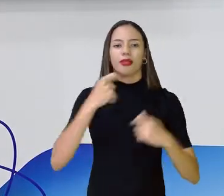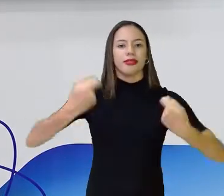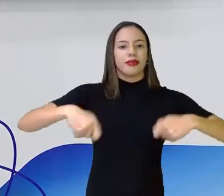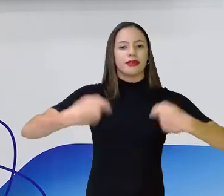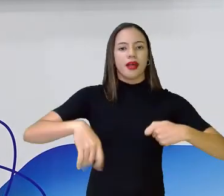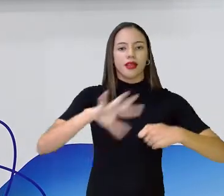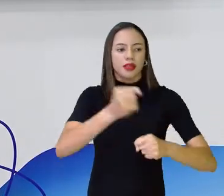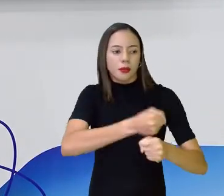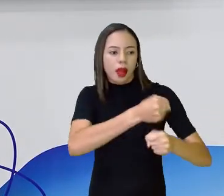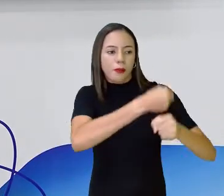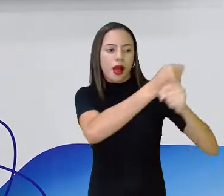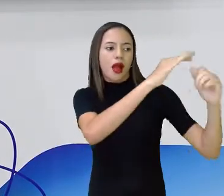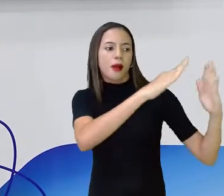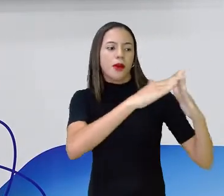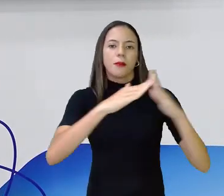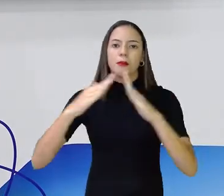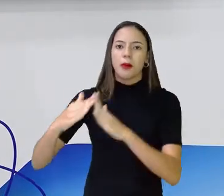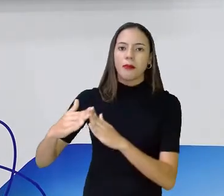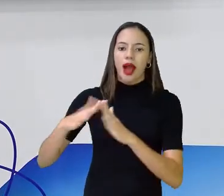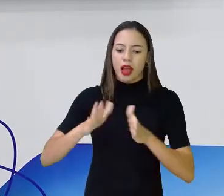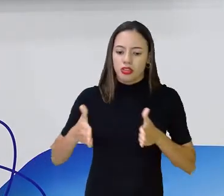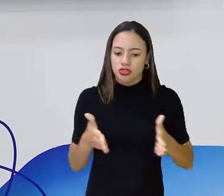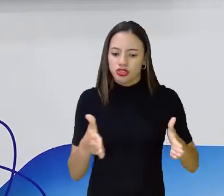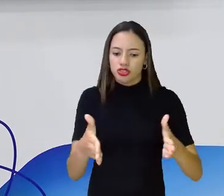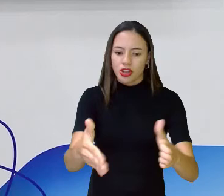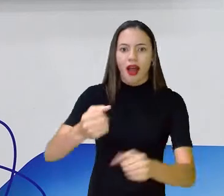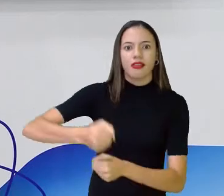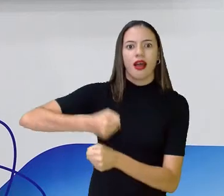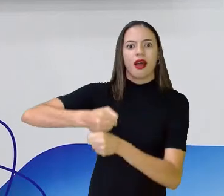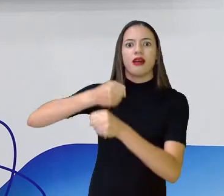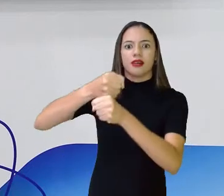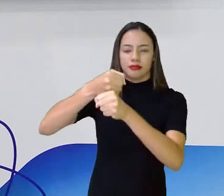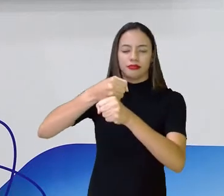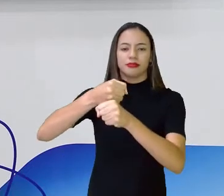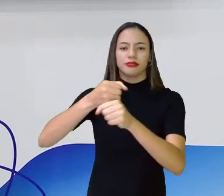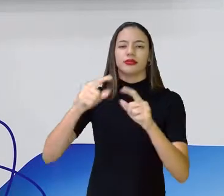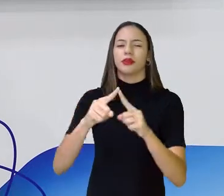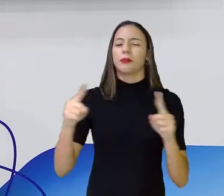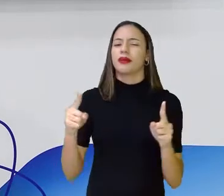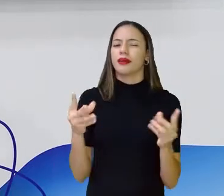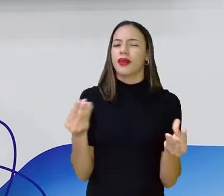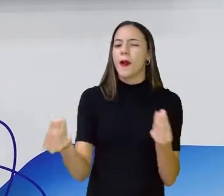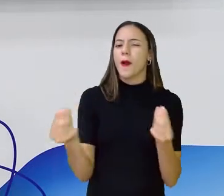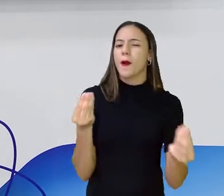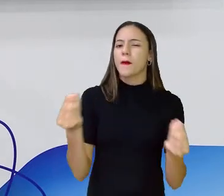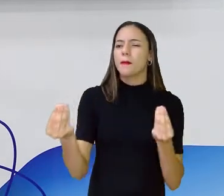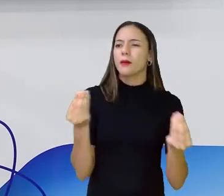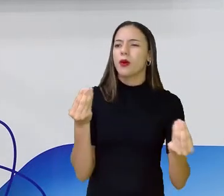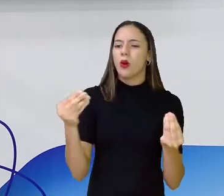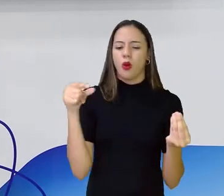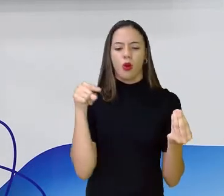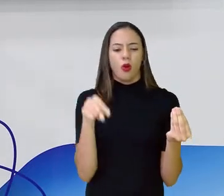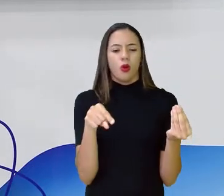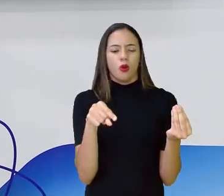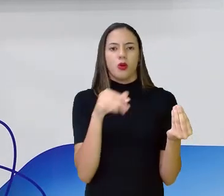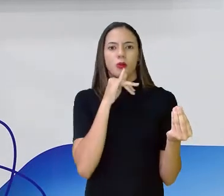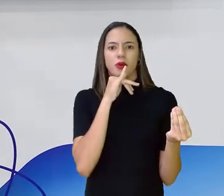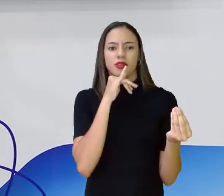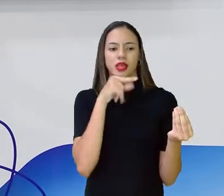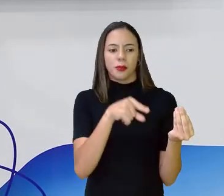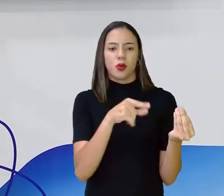construir moradias, de abrir estradas. E como nós podemos atender às